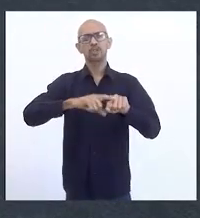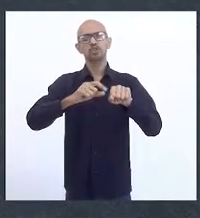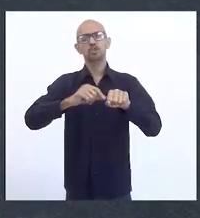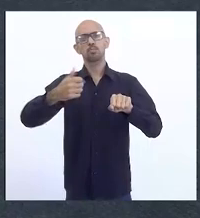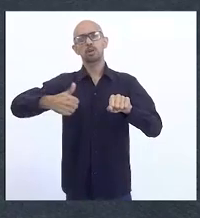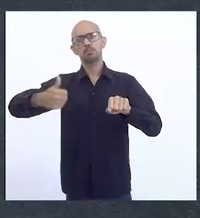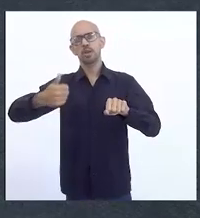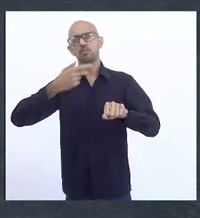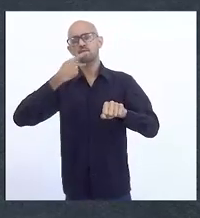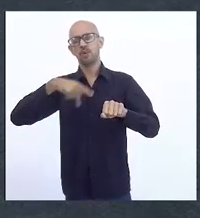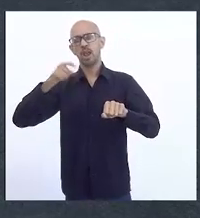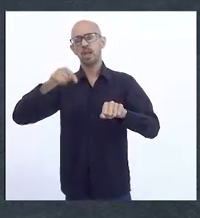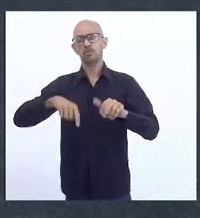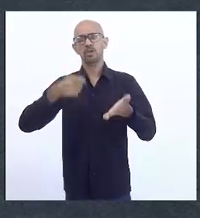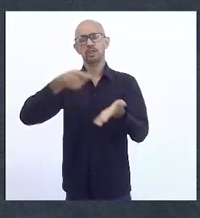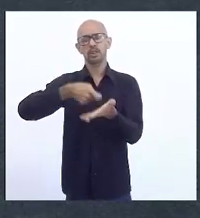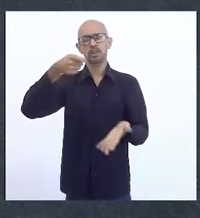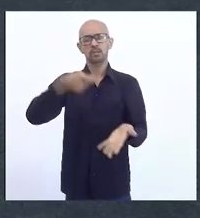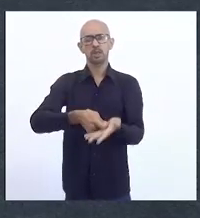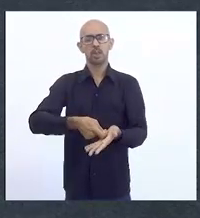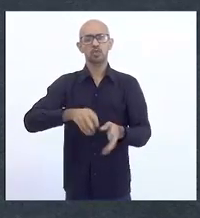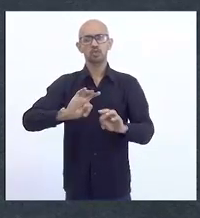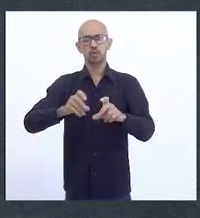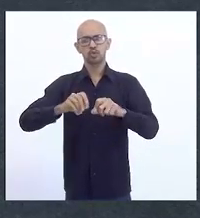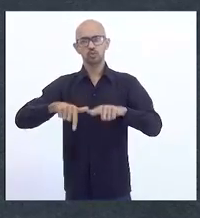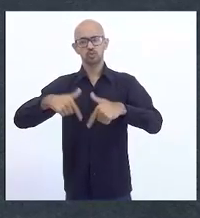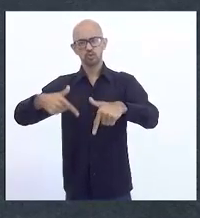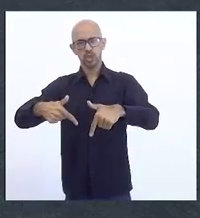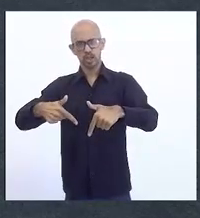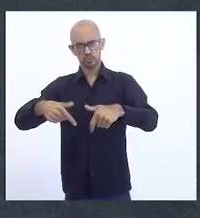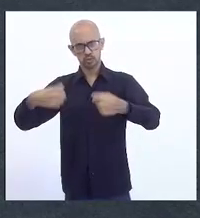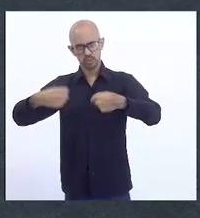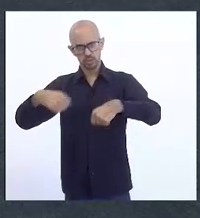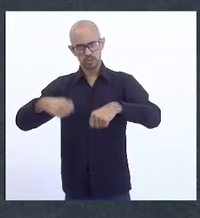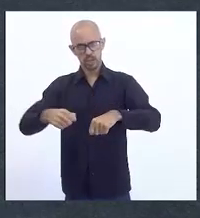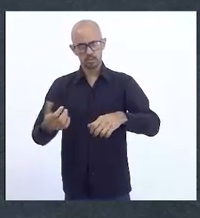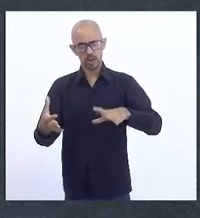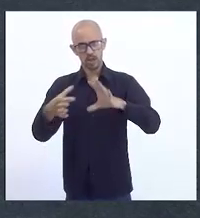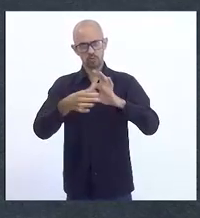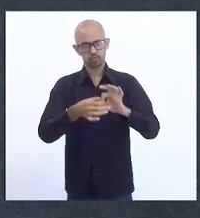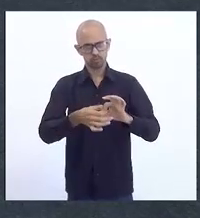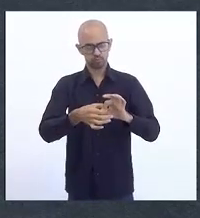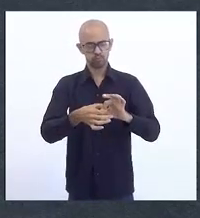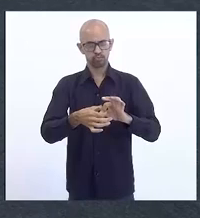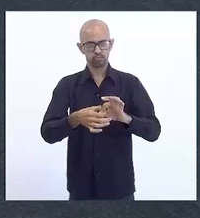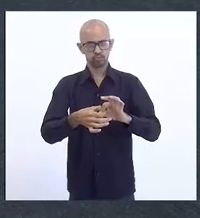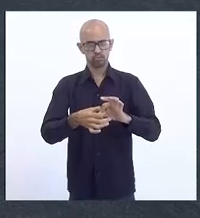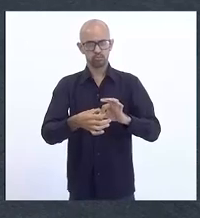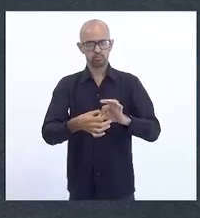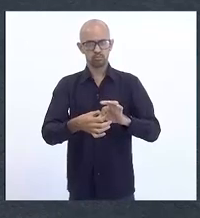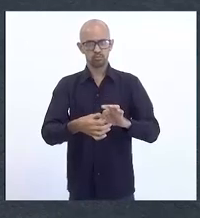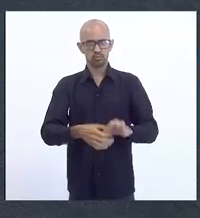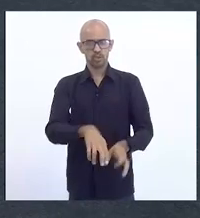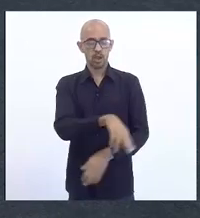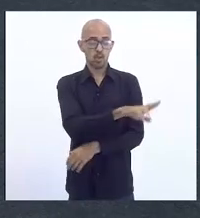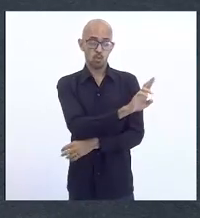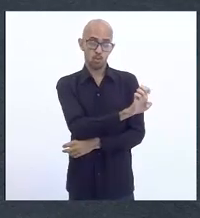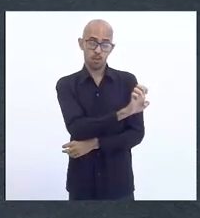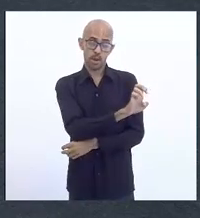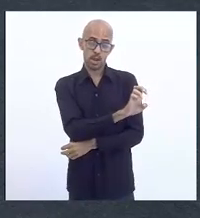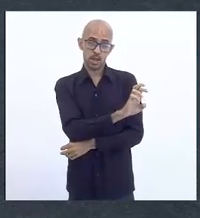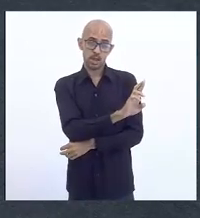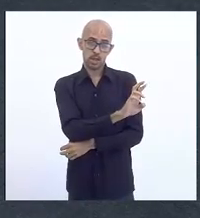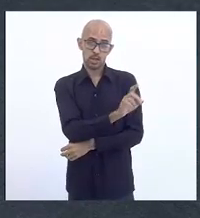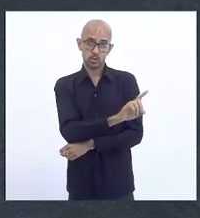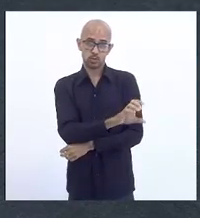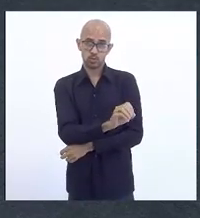promoção de todos os atos necessários à incorporação da Fundação Centro Universitário Estadual da Zona Oeste, UESO,